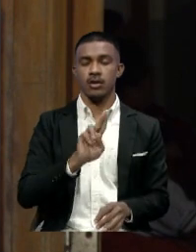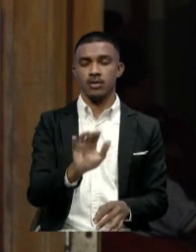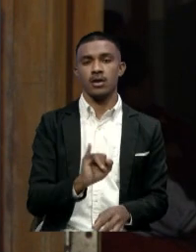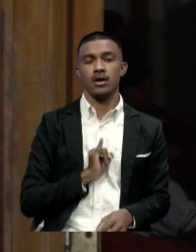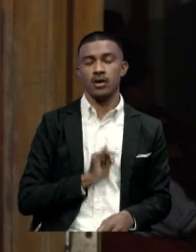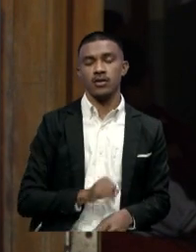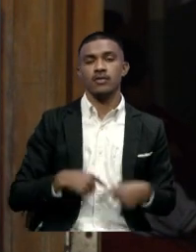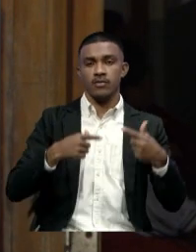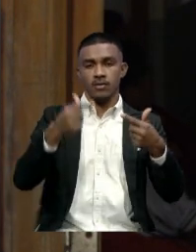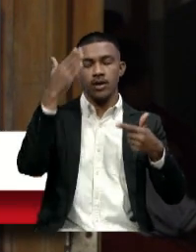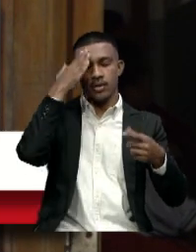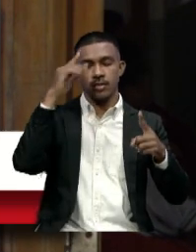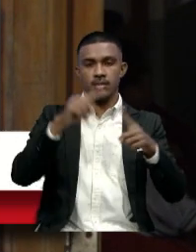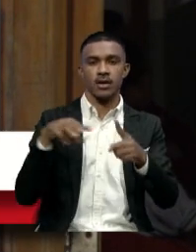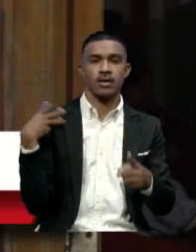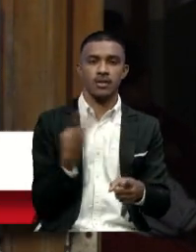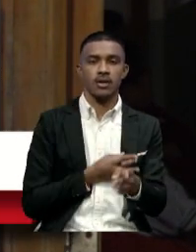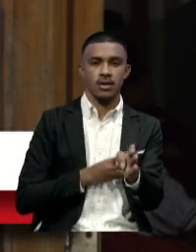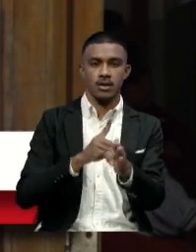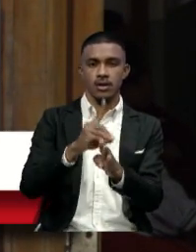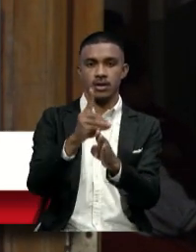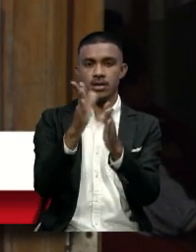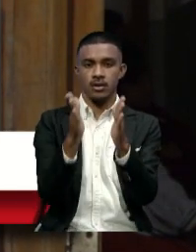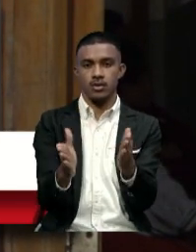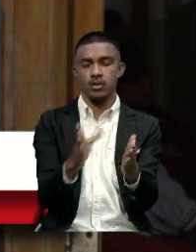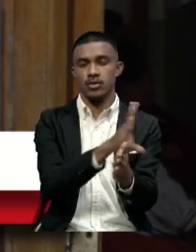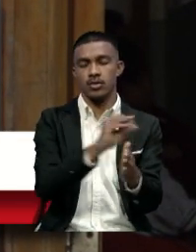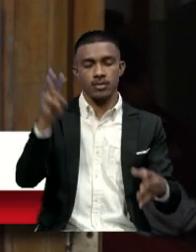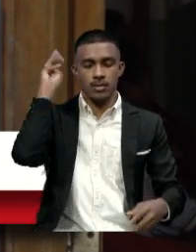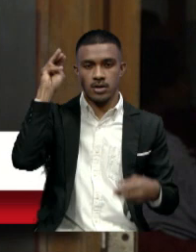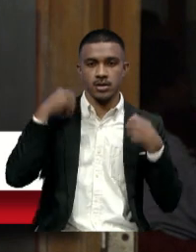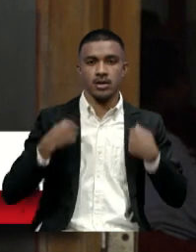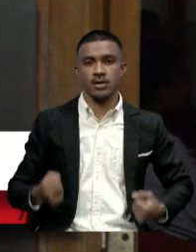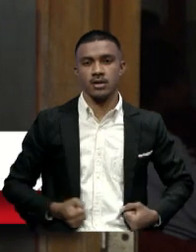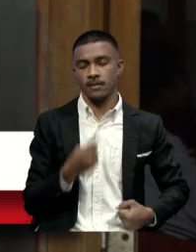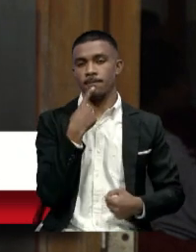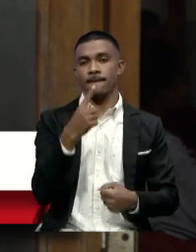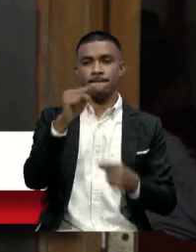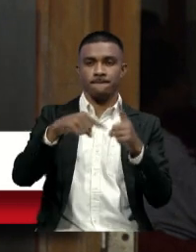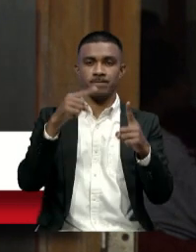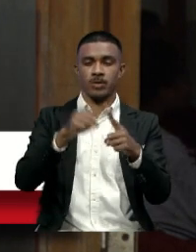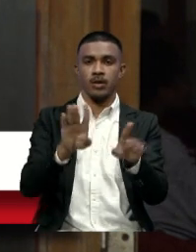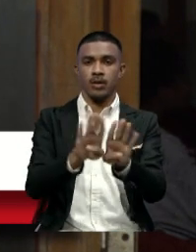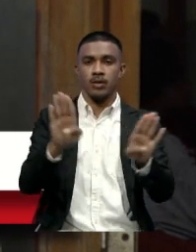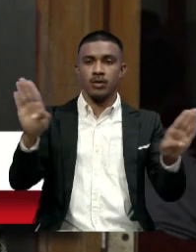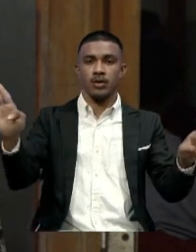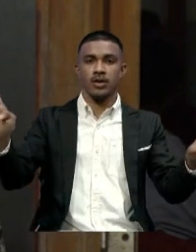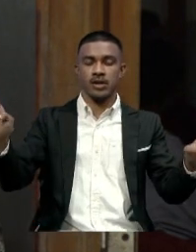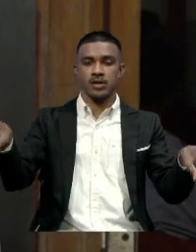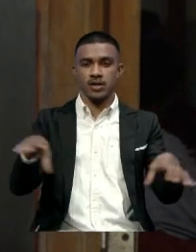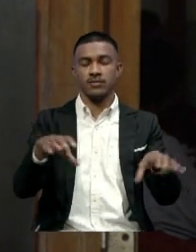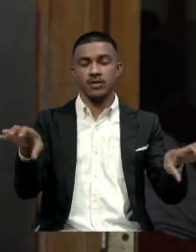ba a minha diretor, ka a minha direção, bem, Ministério da Saúde, rasi kata, quando loke bakas ka sarum,